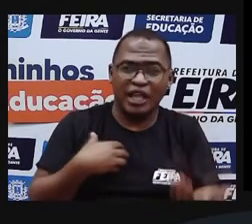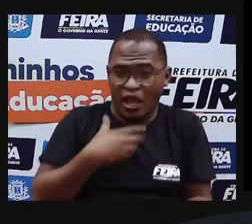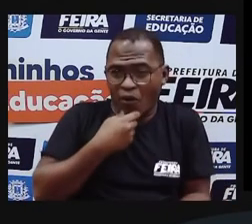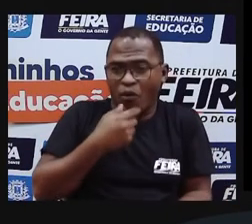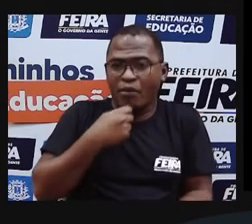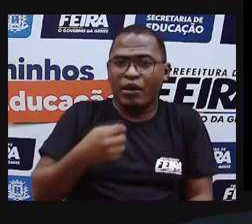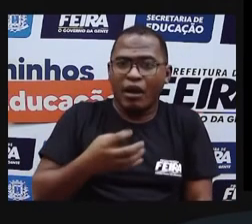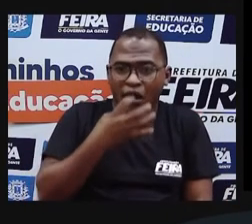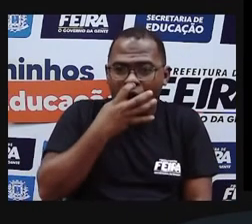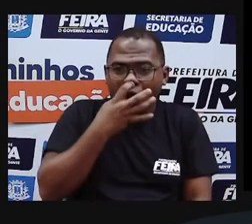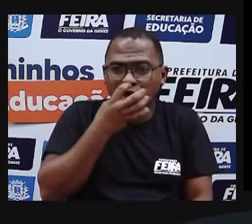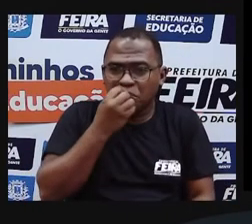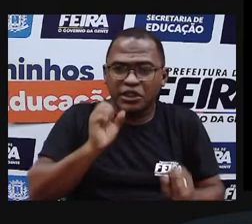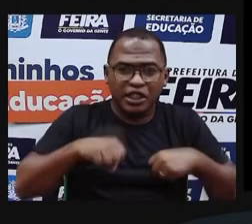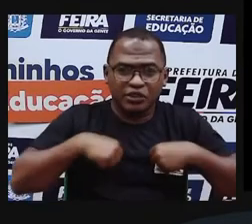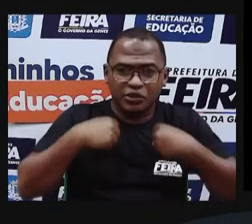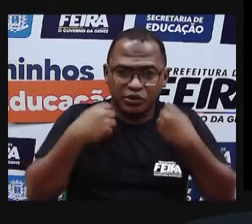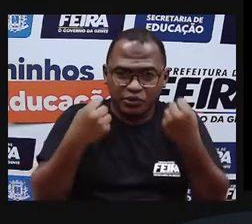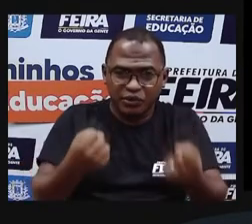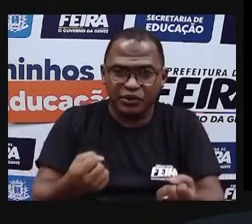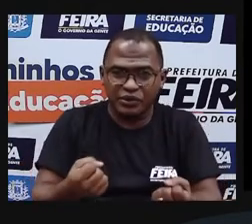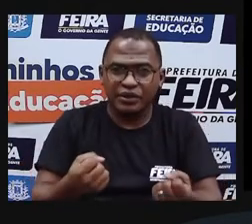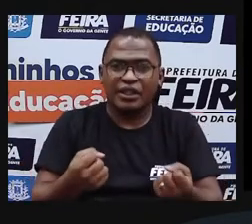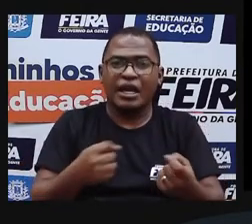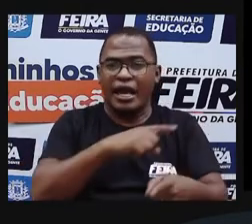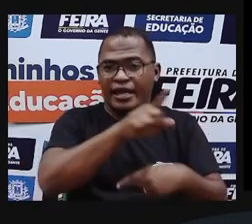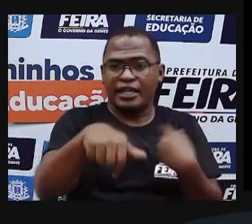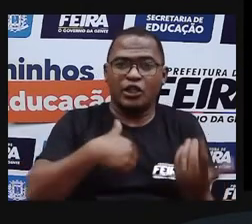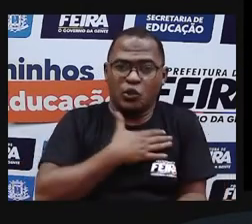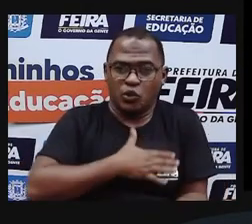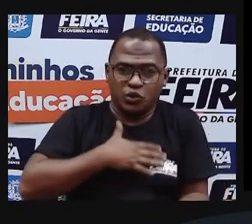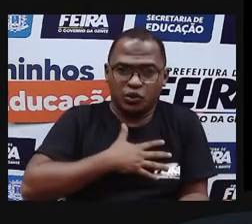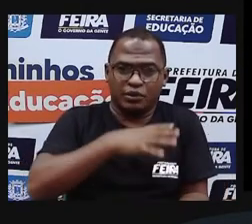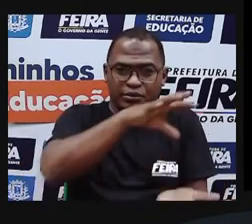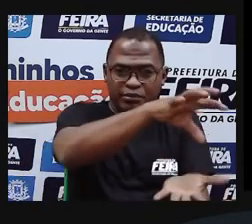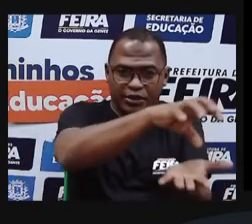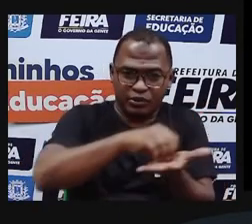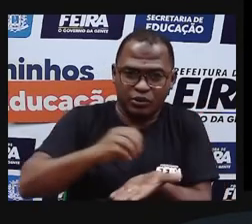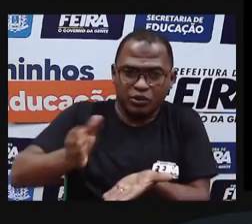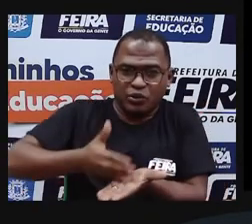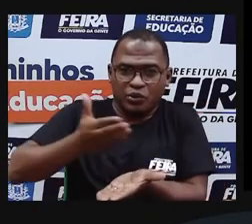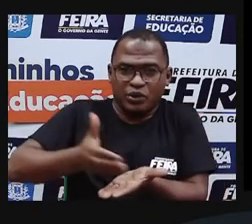E o seu livro foi publicado. Este livro aqui, ó.